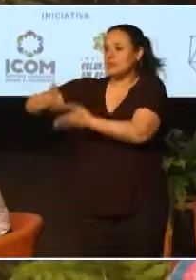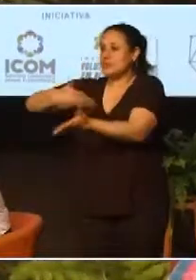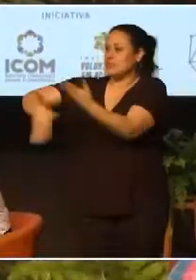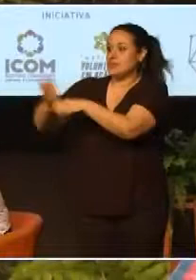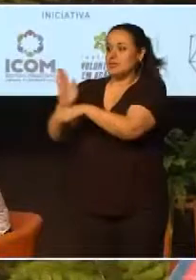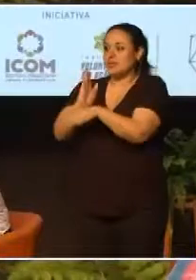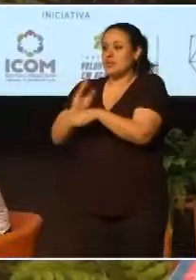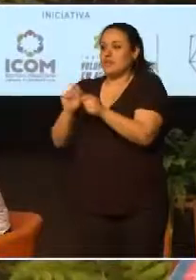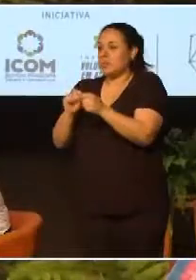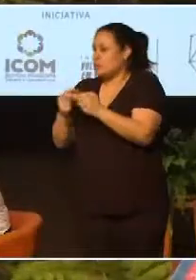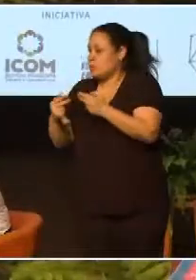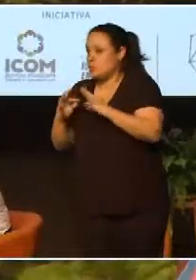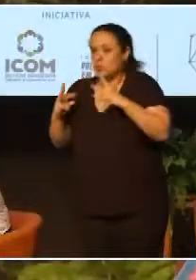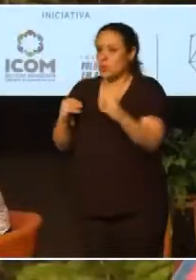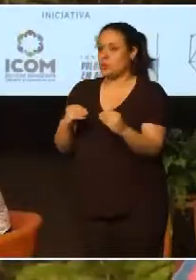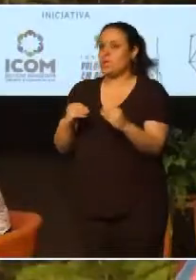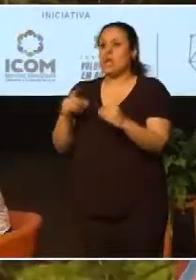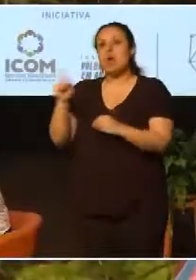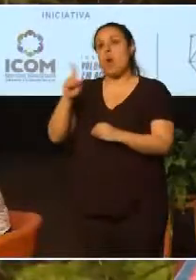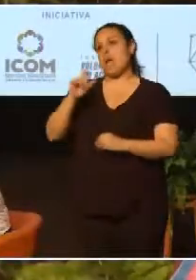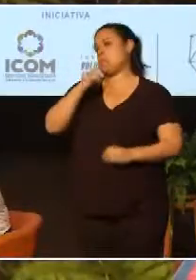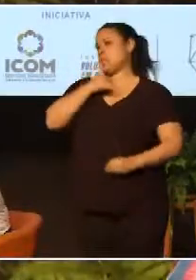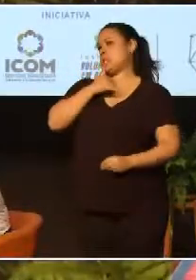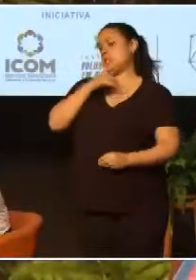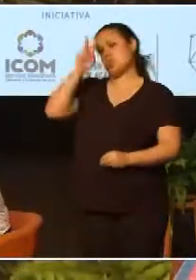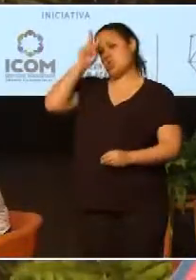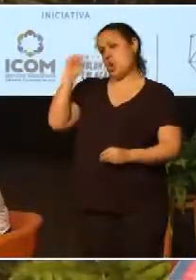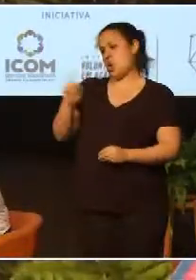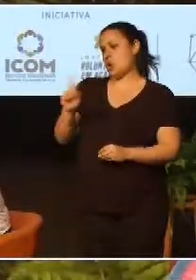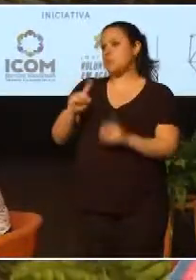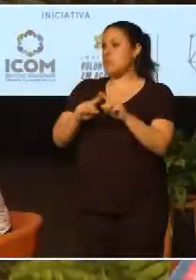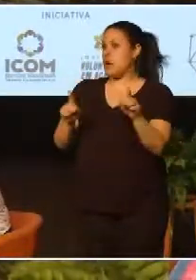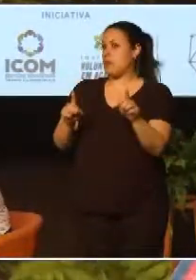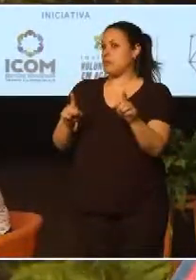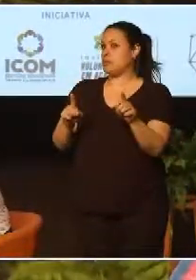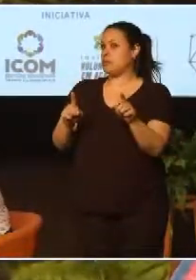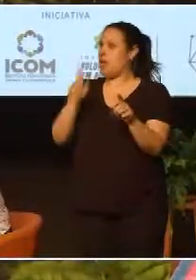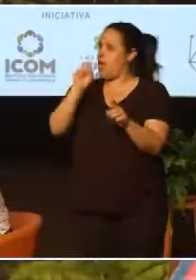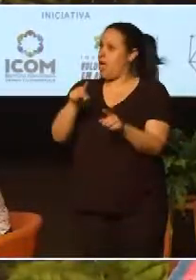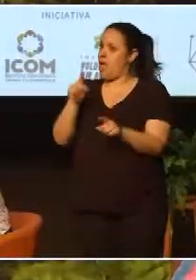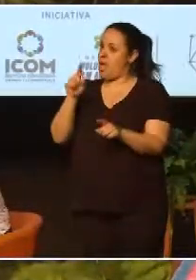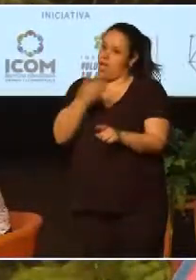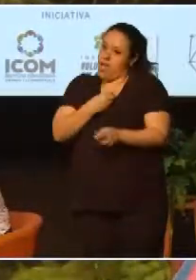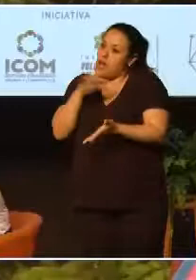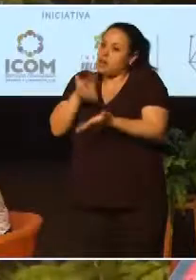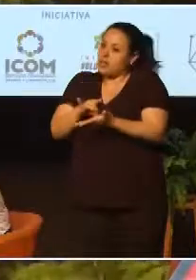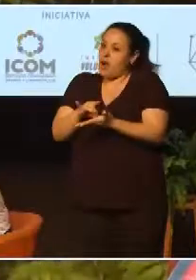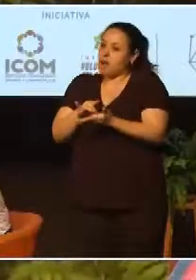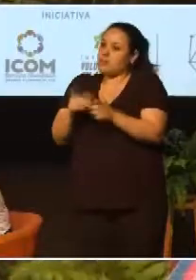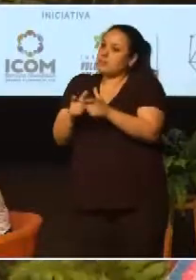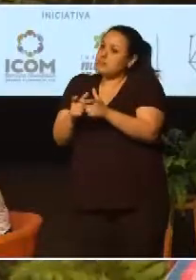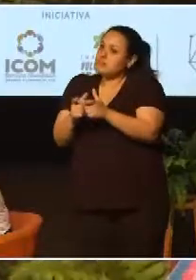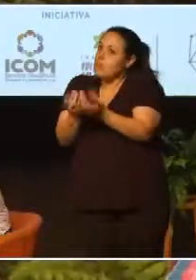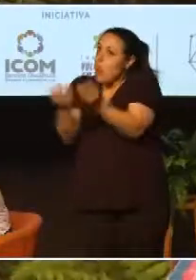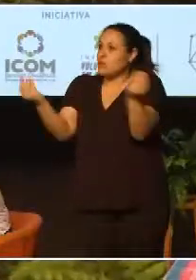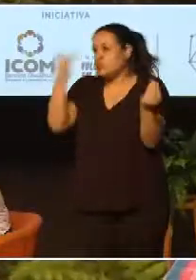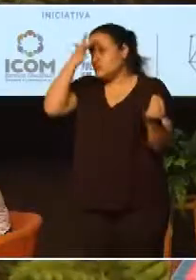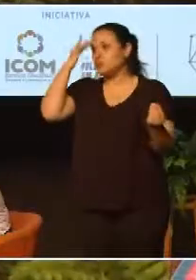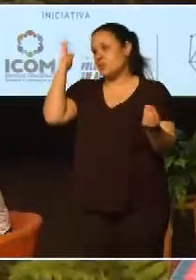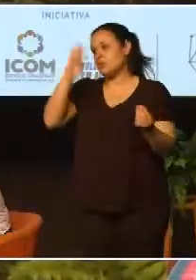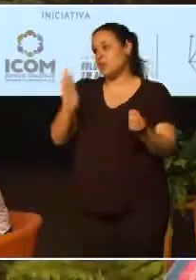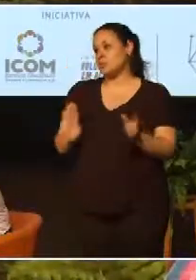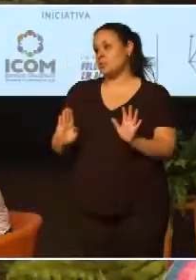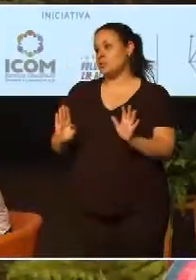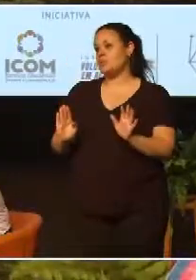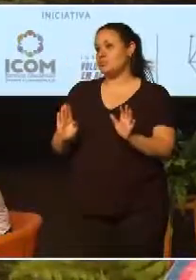uma história triste, é uma história de uma realidade de boa parte das pessoas do nosso país que, infelizmente, não tem os privilégios de ter